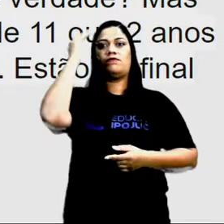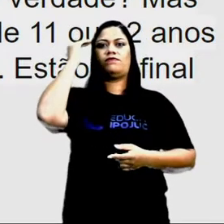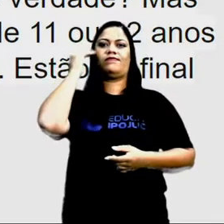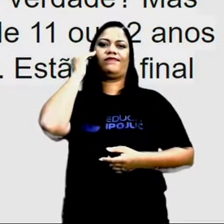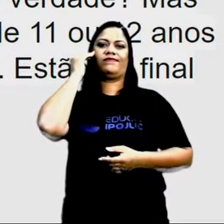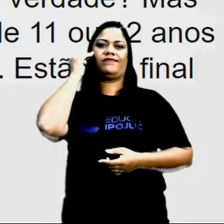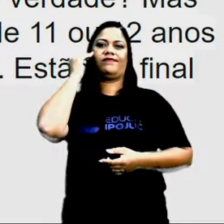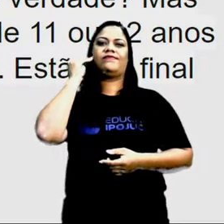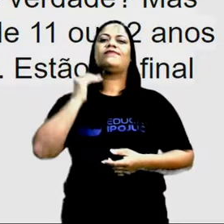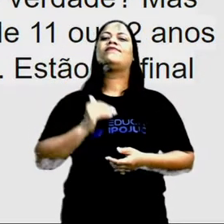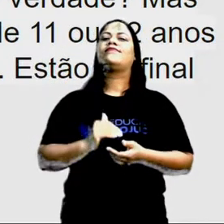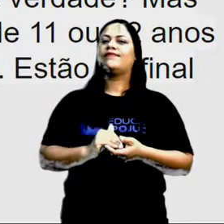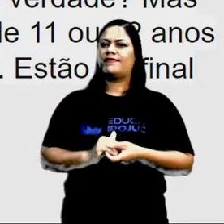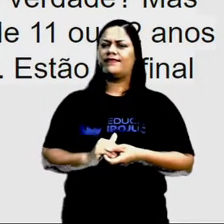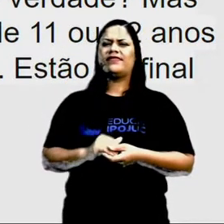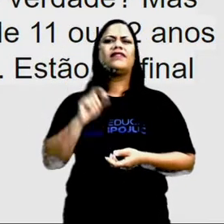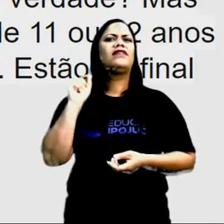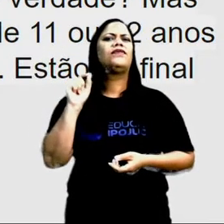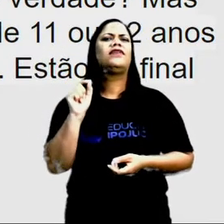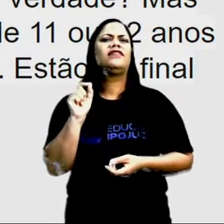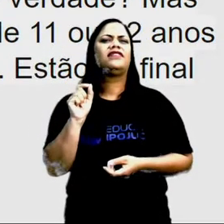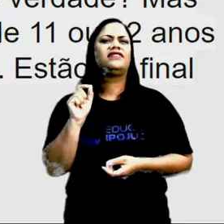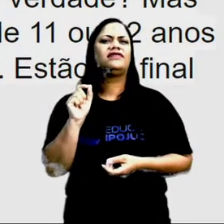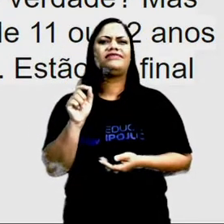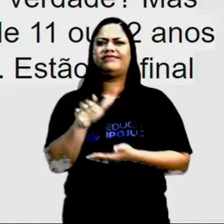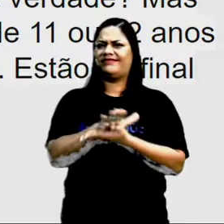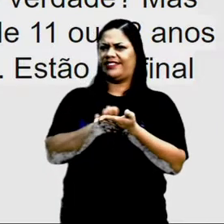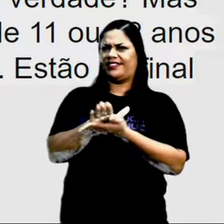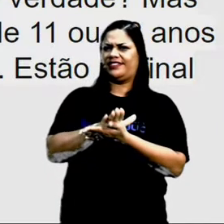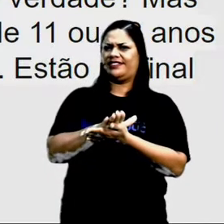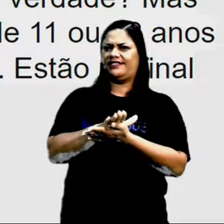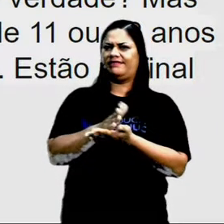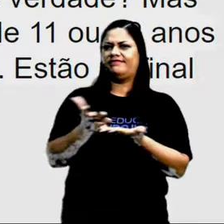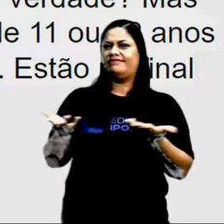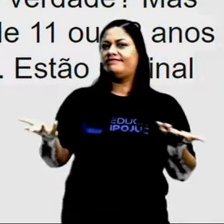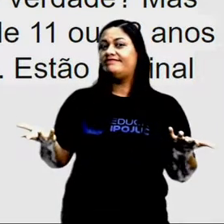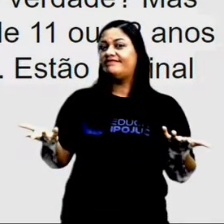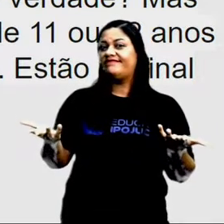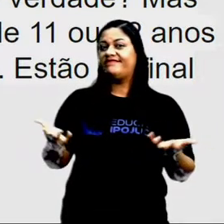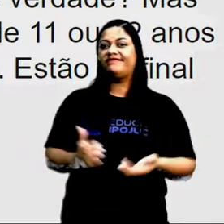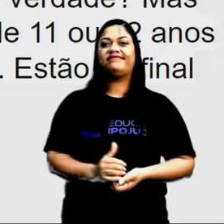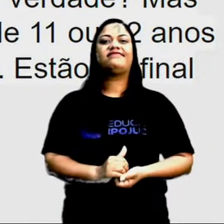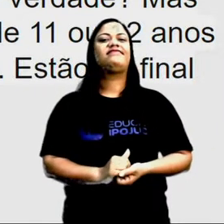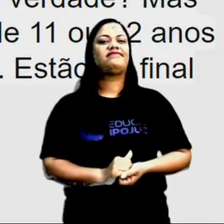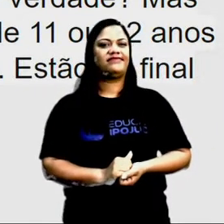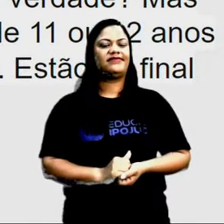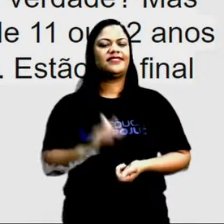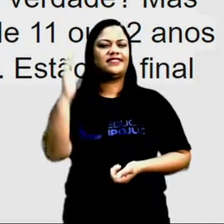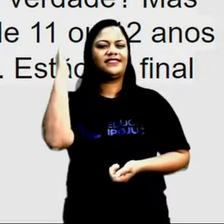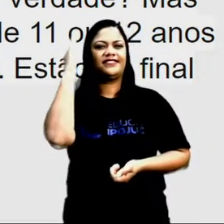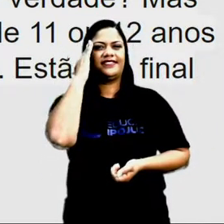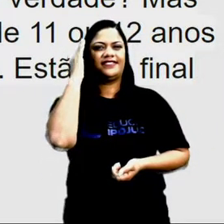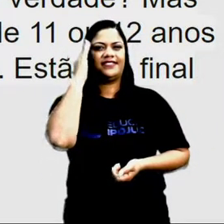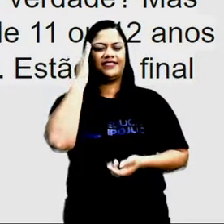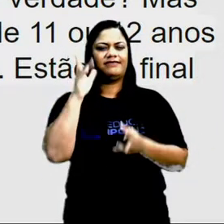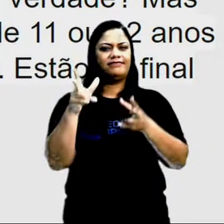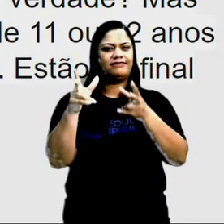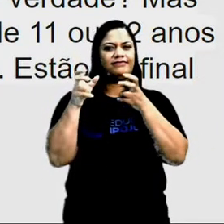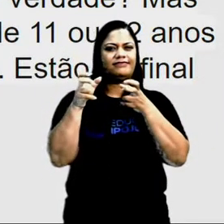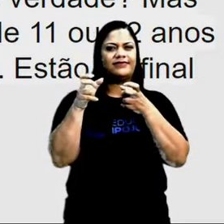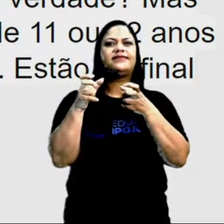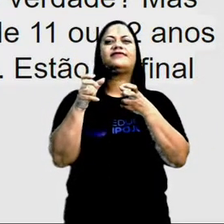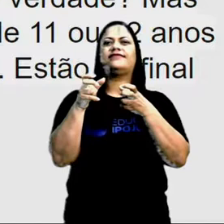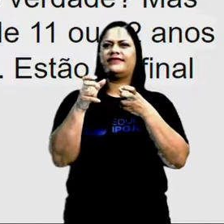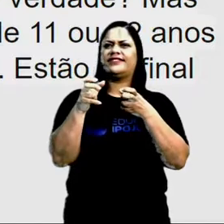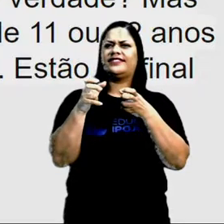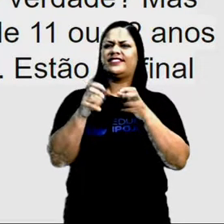adolescente. Mas ela é o quê? Nada? Dessa maneira, dá para perceber como a expressão